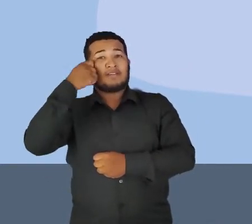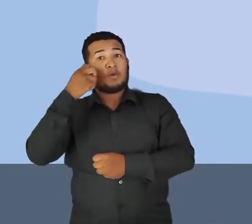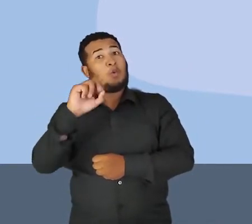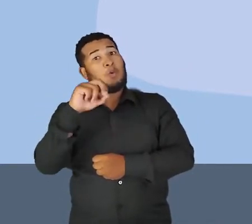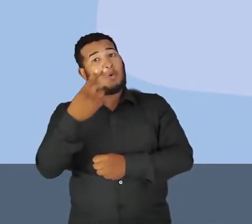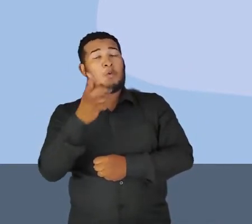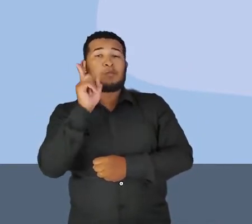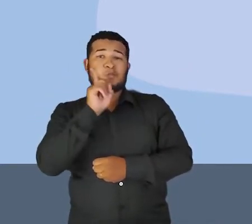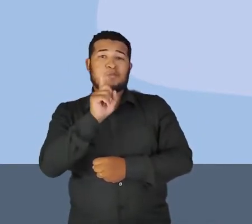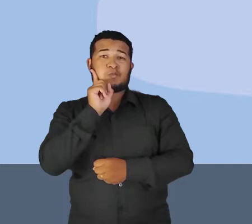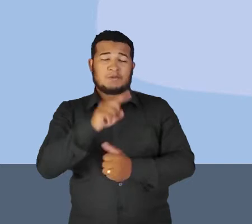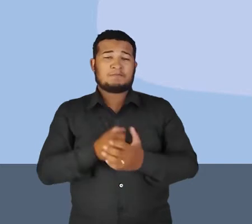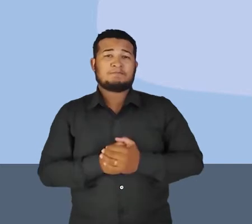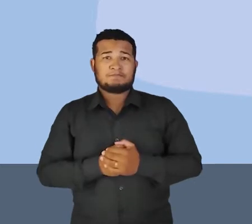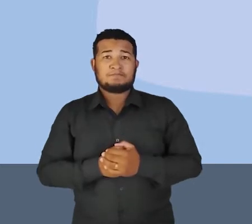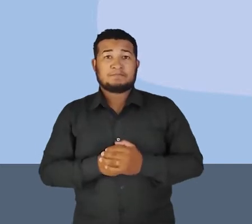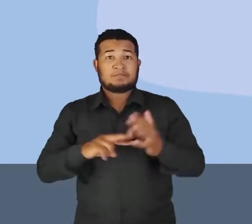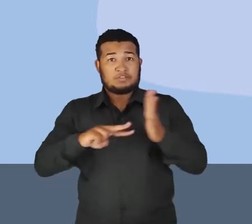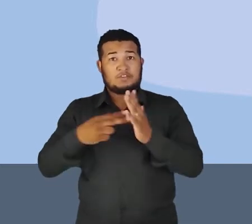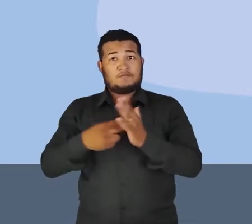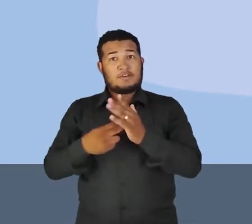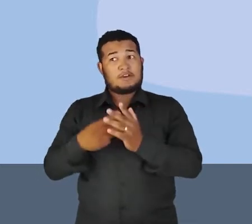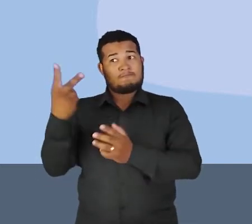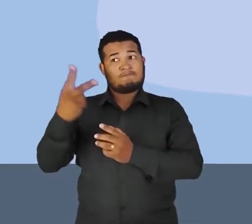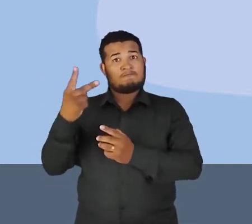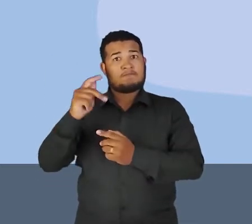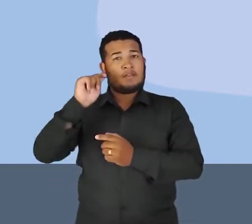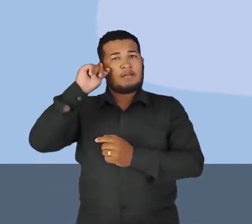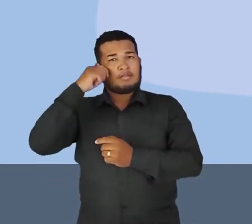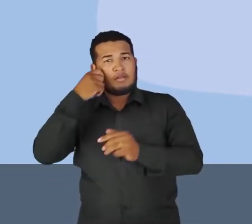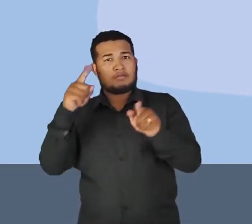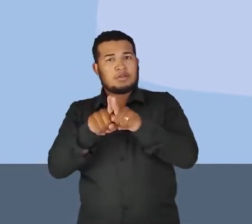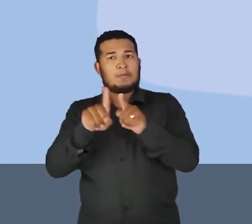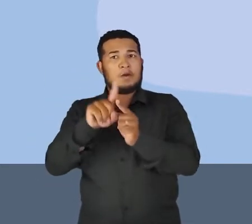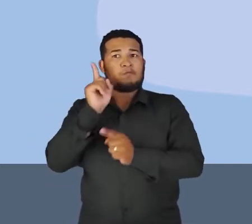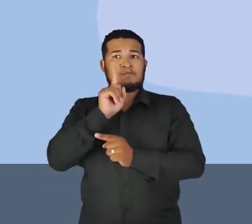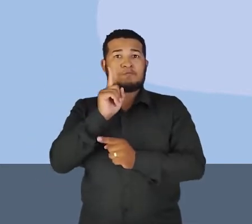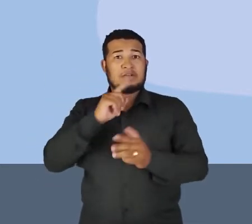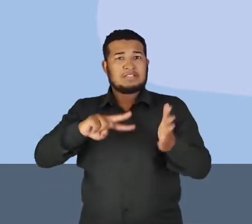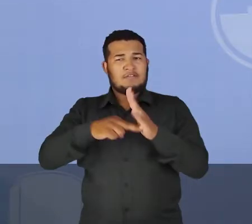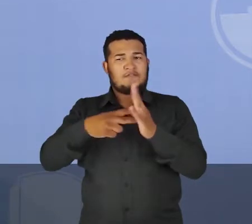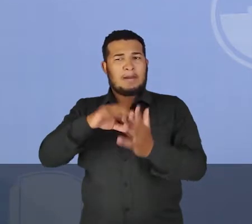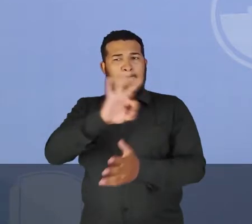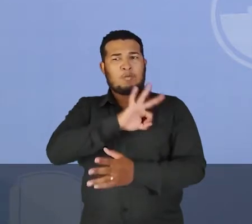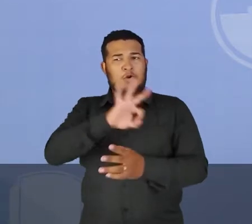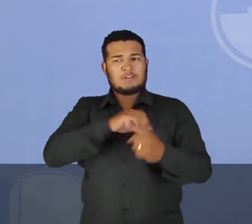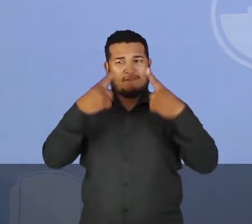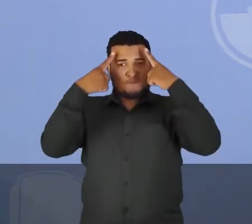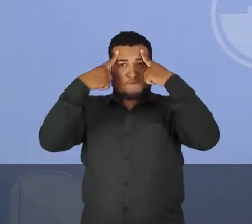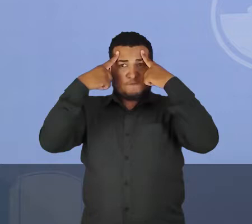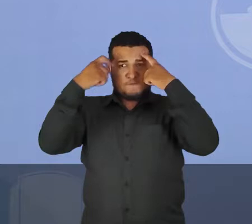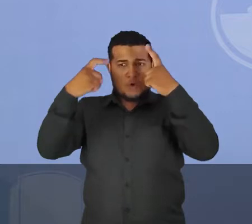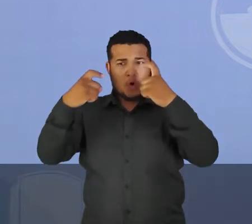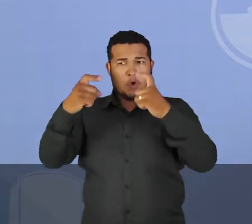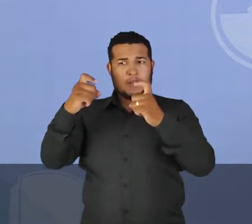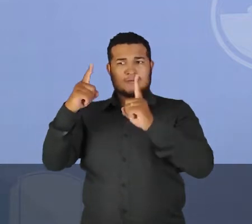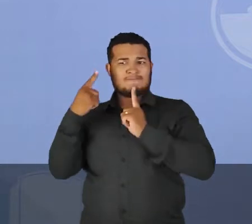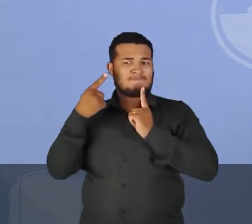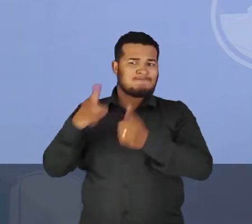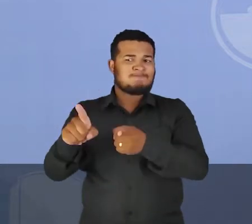seja, os pretos e pardos são muito mais vítimas de violência policial do que os